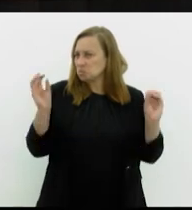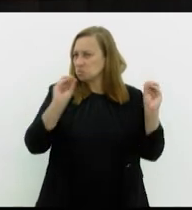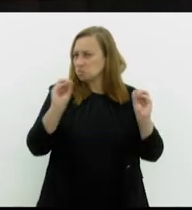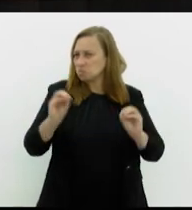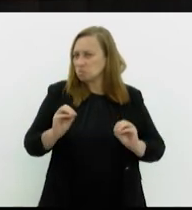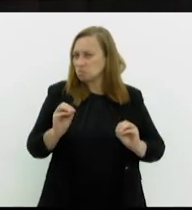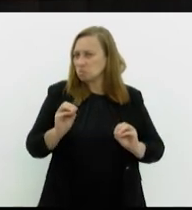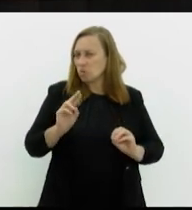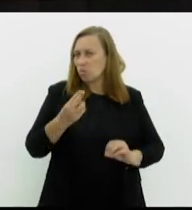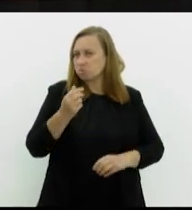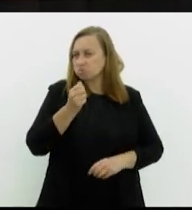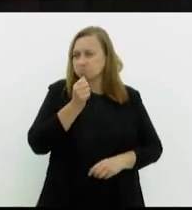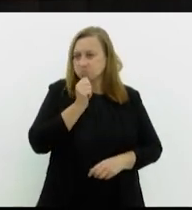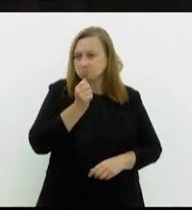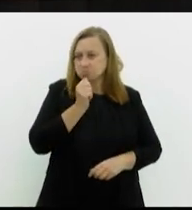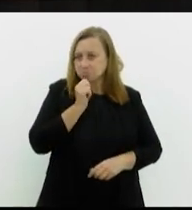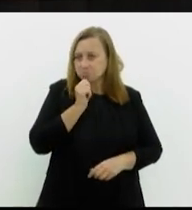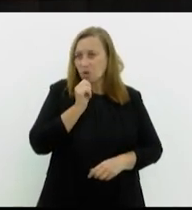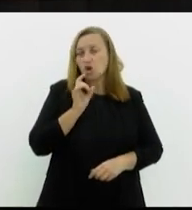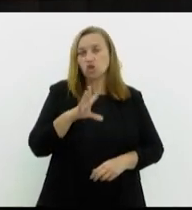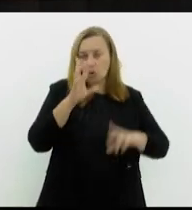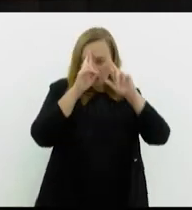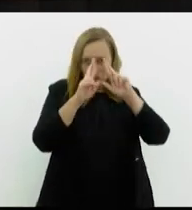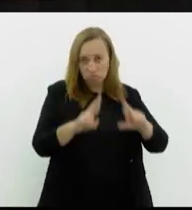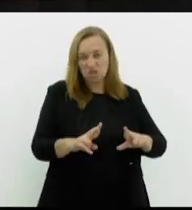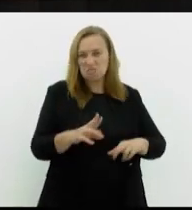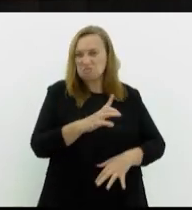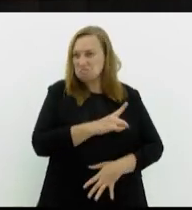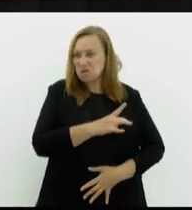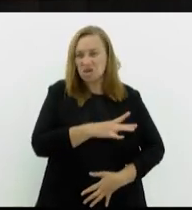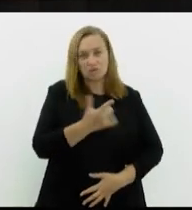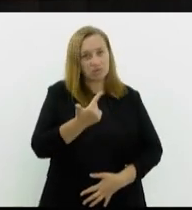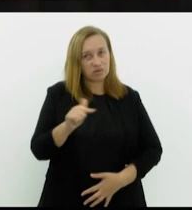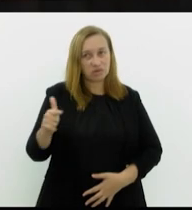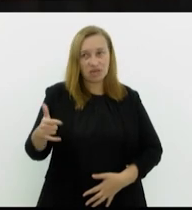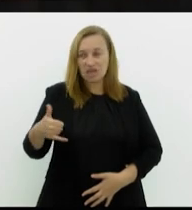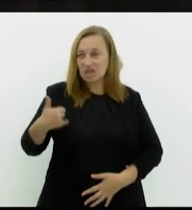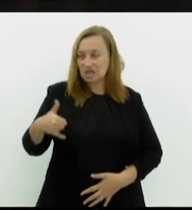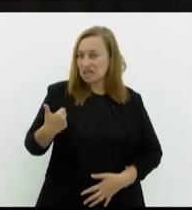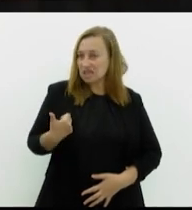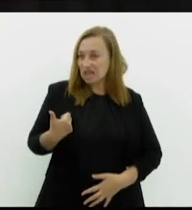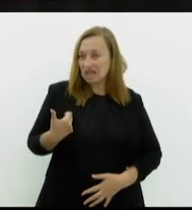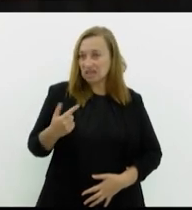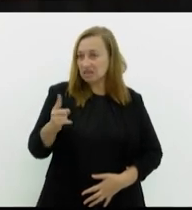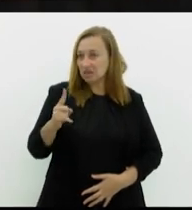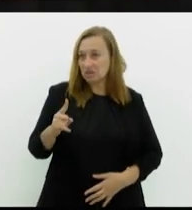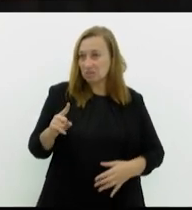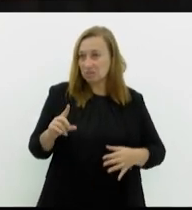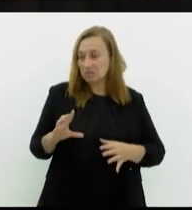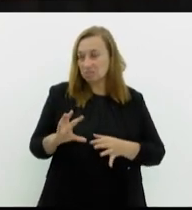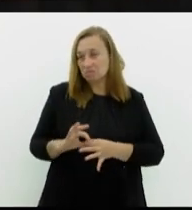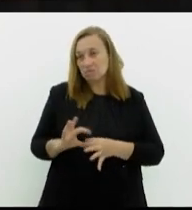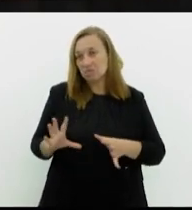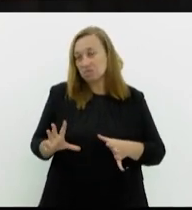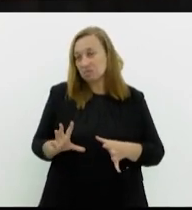ninguém, tenho respeito. Medo, a minha idade não me permite mais ter.